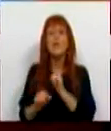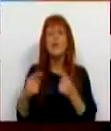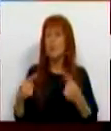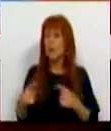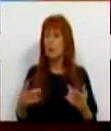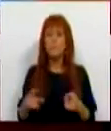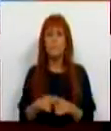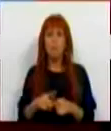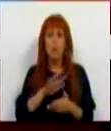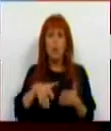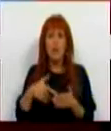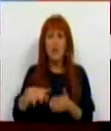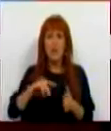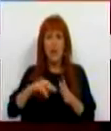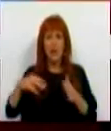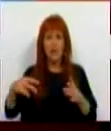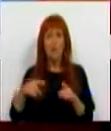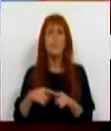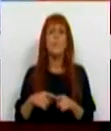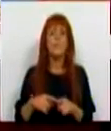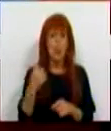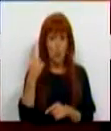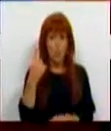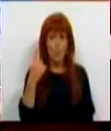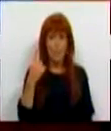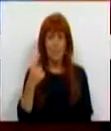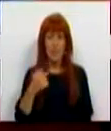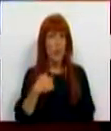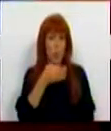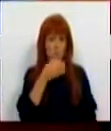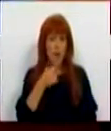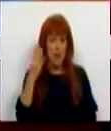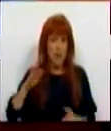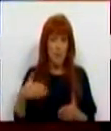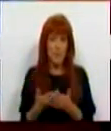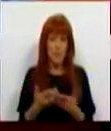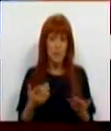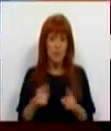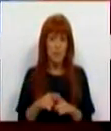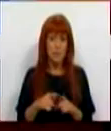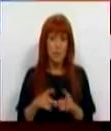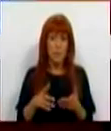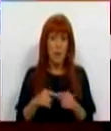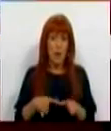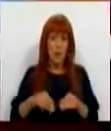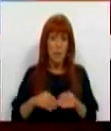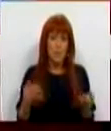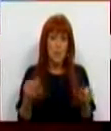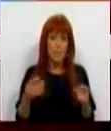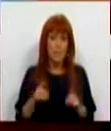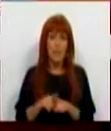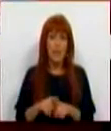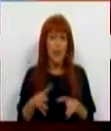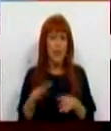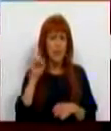estão no Programa Nacional de Reformas, e uma delas de que não falei na apresentação, foi necessariamente resumida, uma de